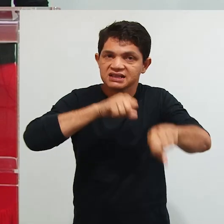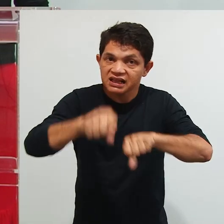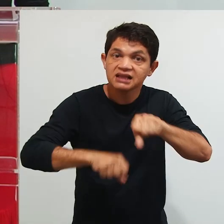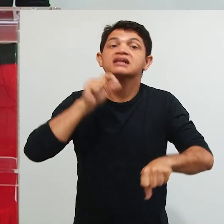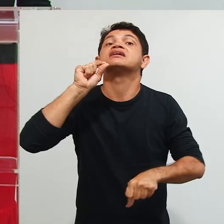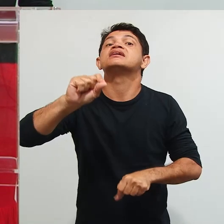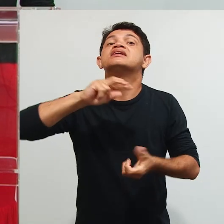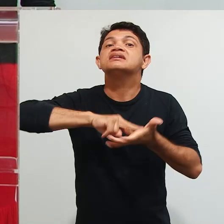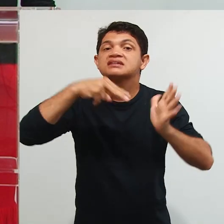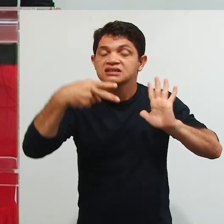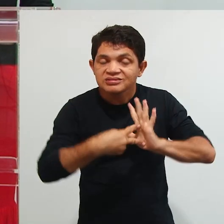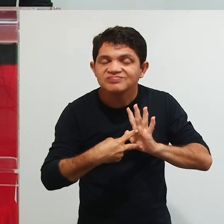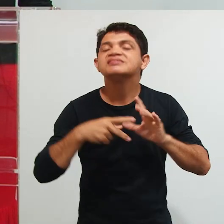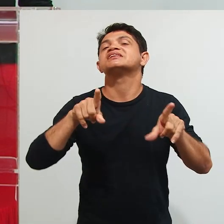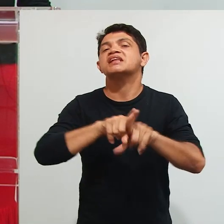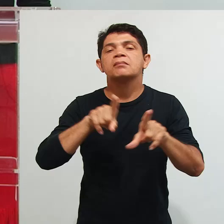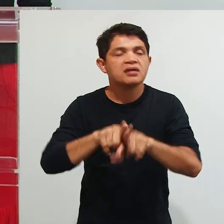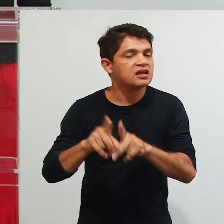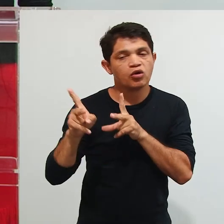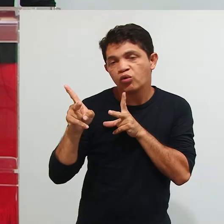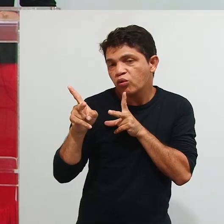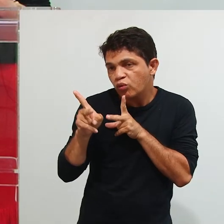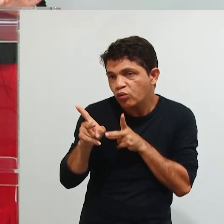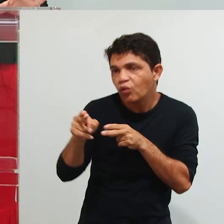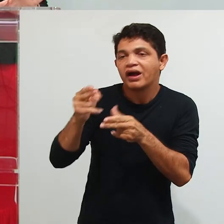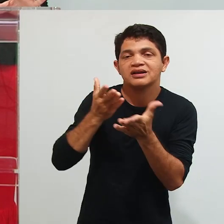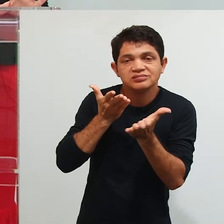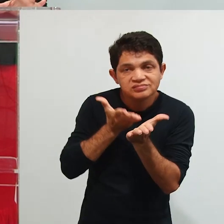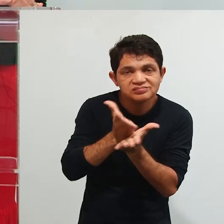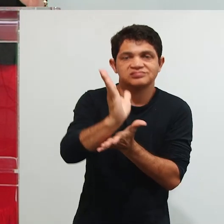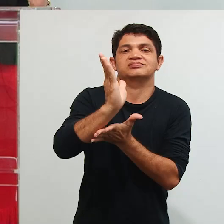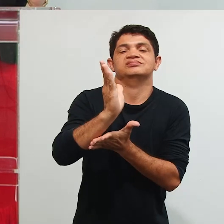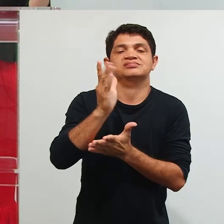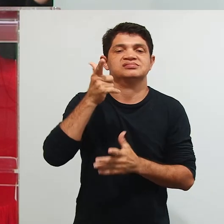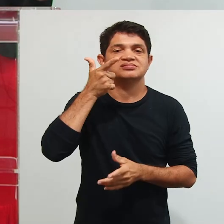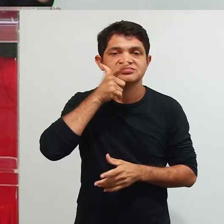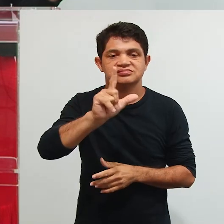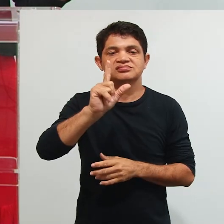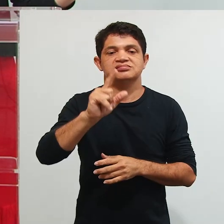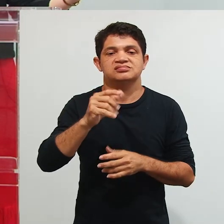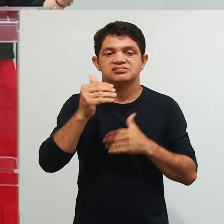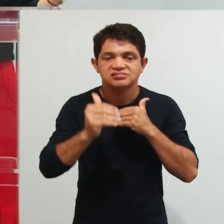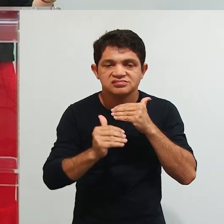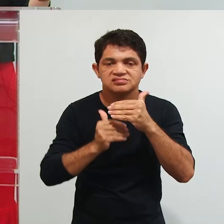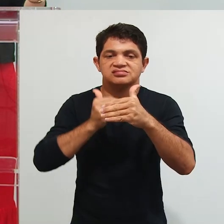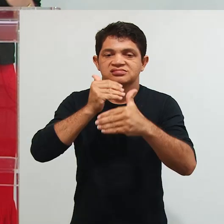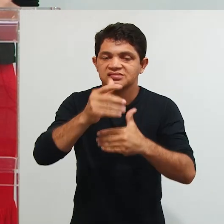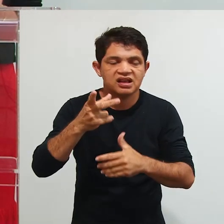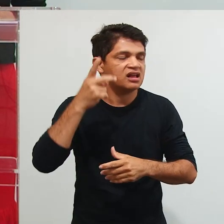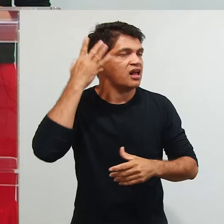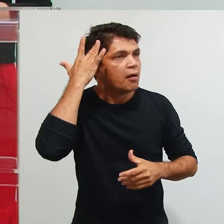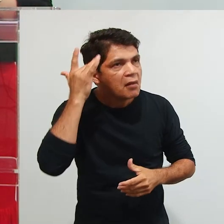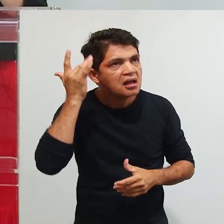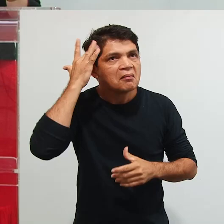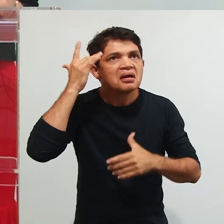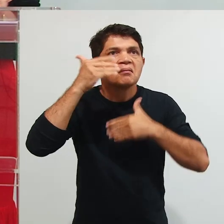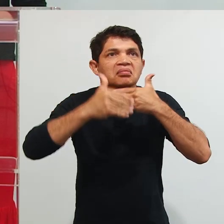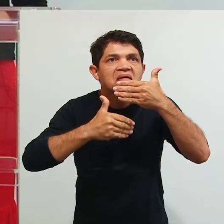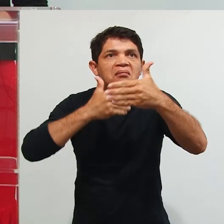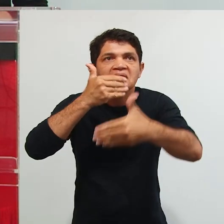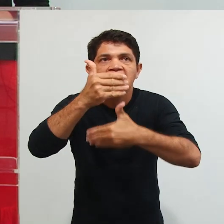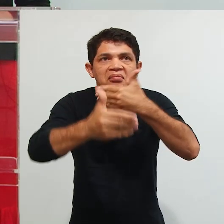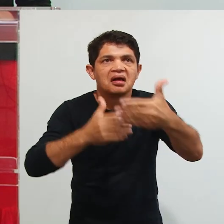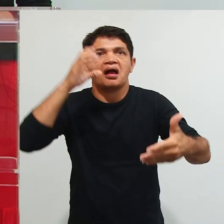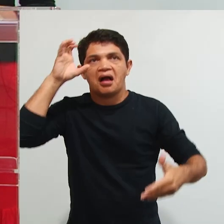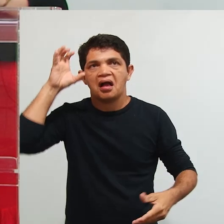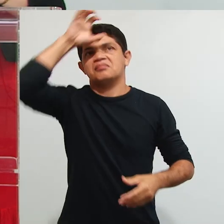aquele exercício, essa dificuldade vai passando, E aí, dali a pouco, dali uns dias, a gente já aprende a